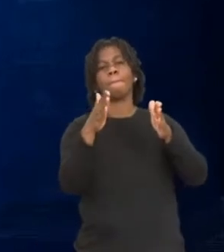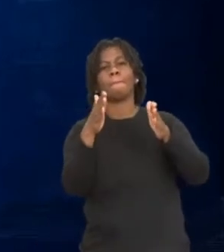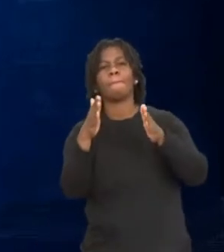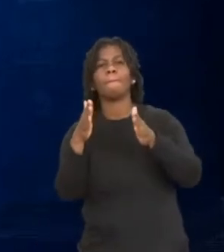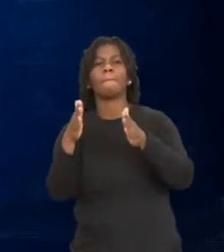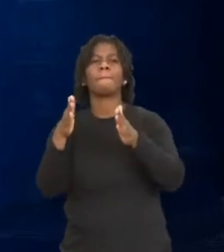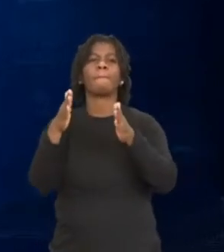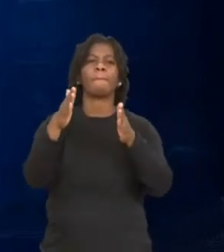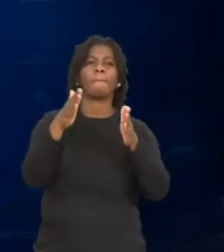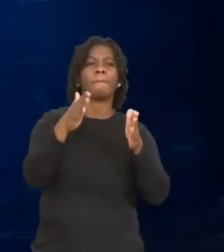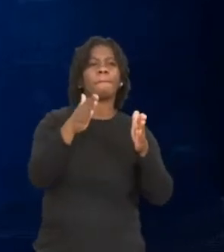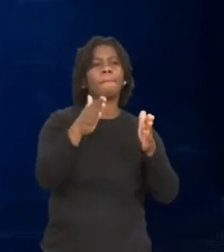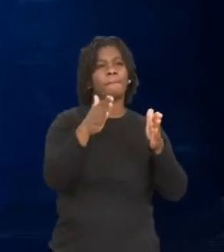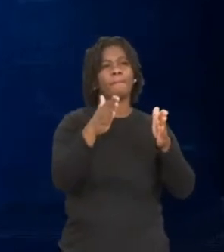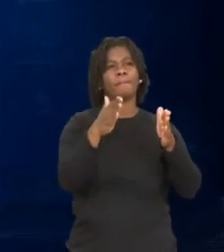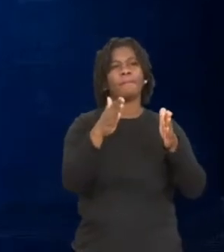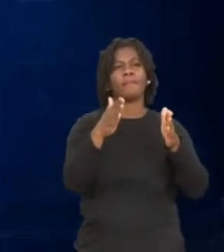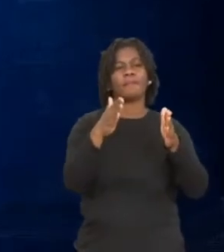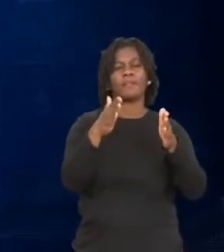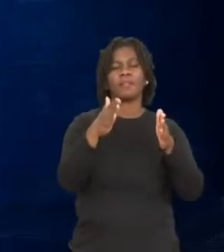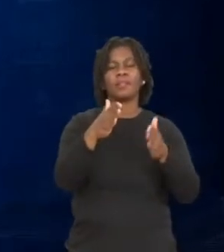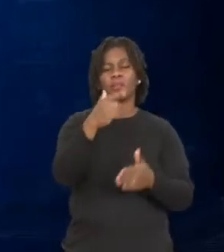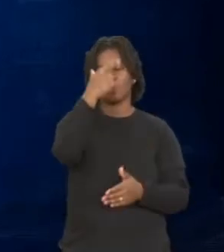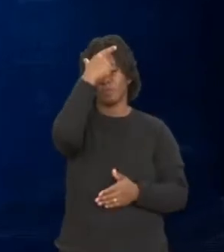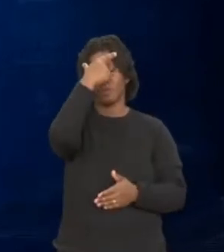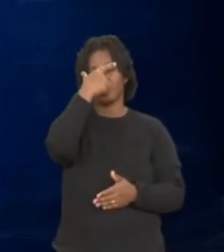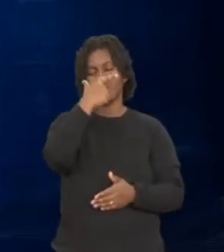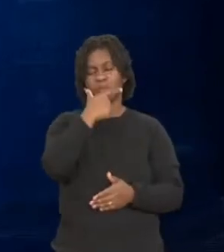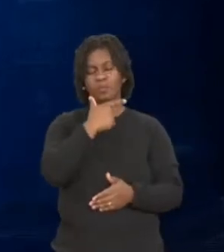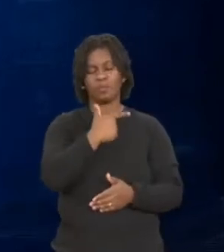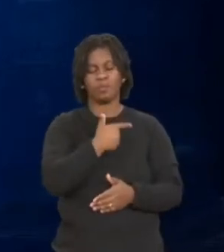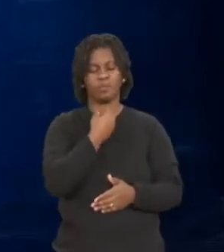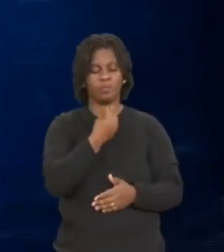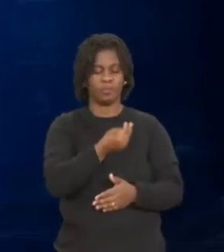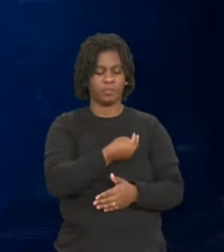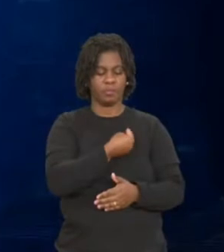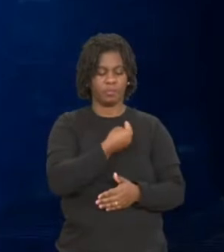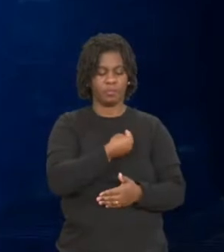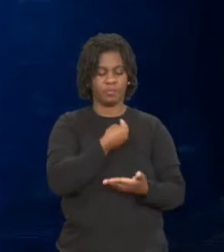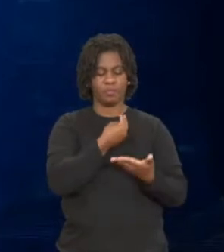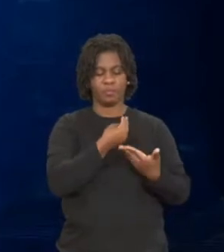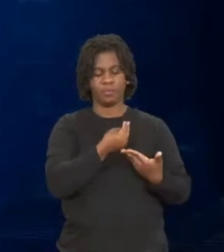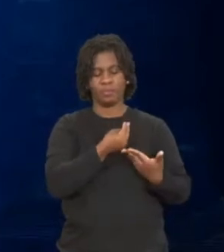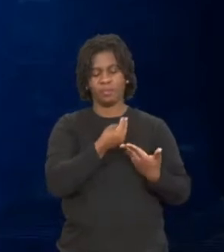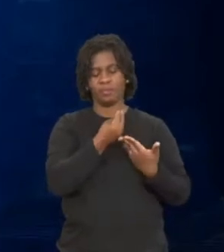saída. Entrego-me completamente em teu altar. Entrego-me